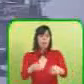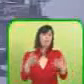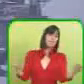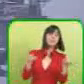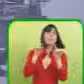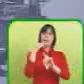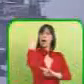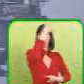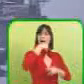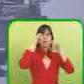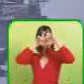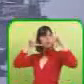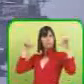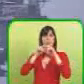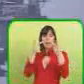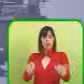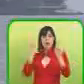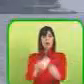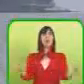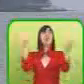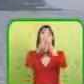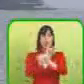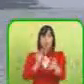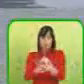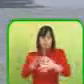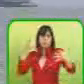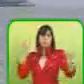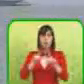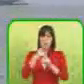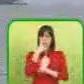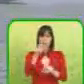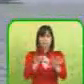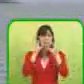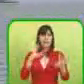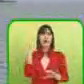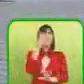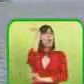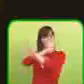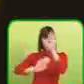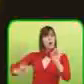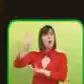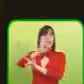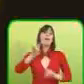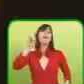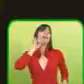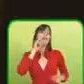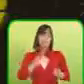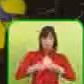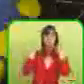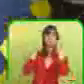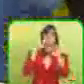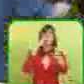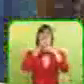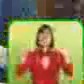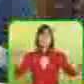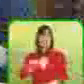Tem sido o rosto do modelo neoliberal, desregulado e selvagem da União Europeia. E defende a aposta na